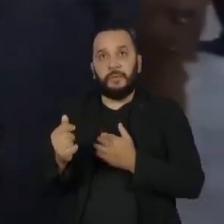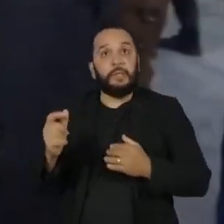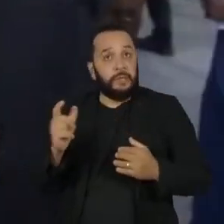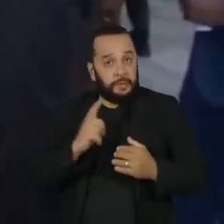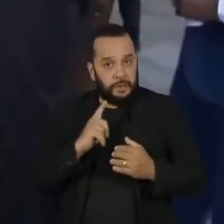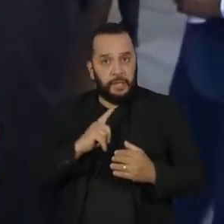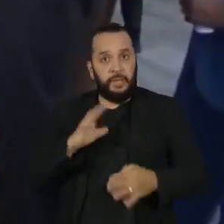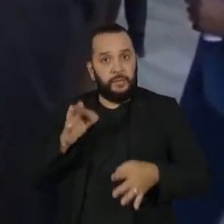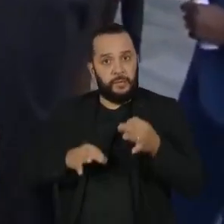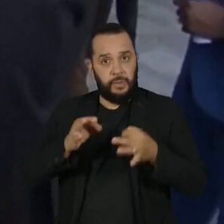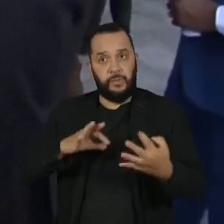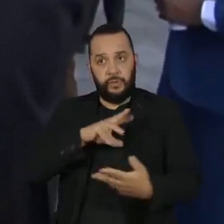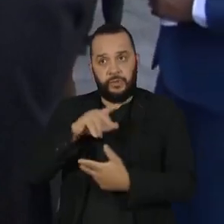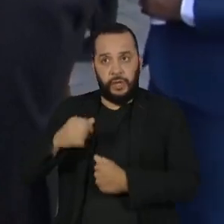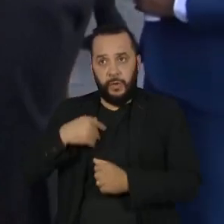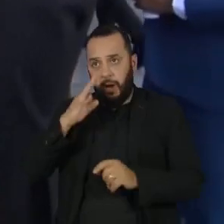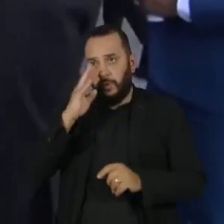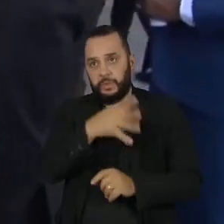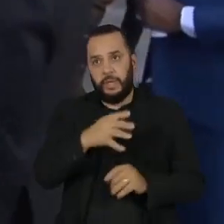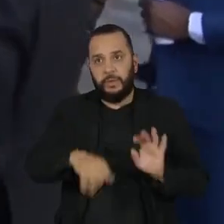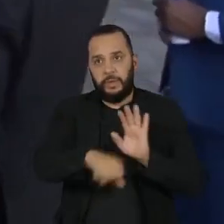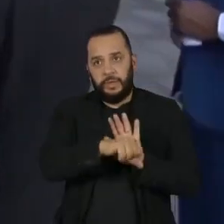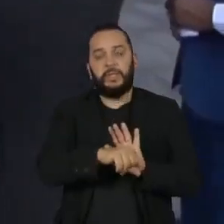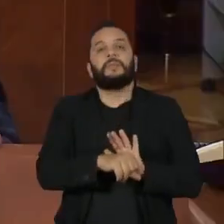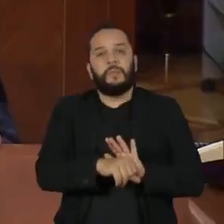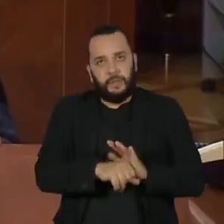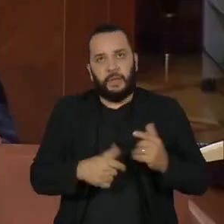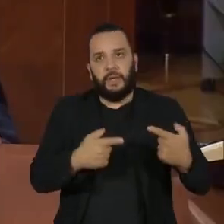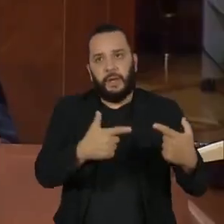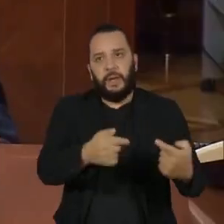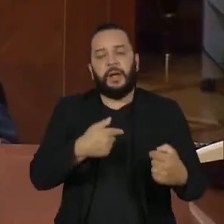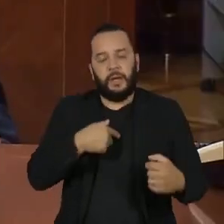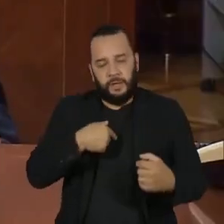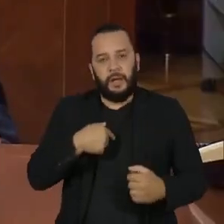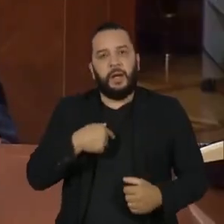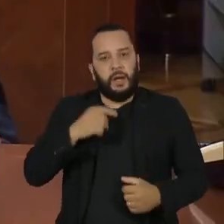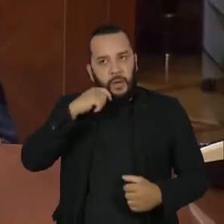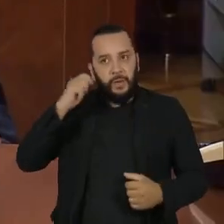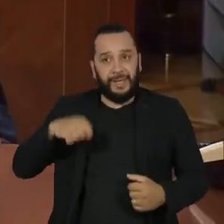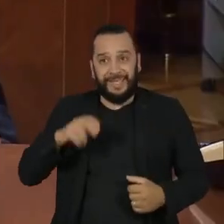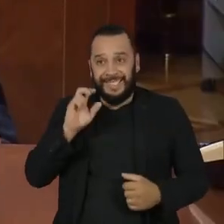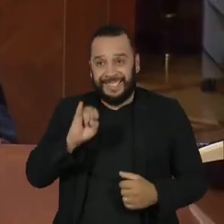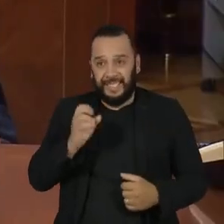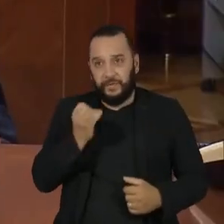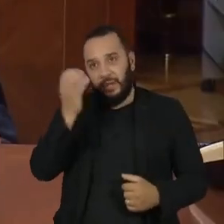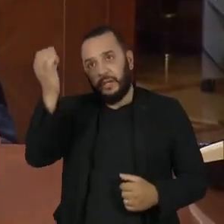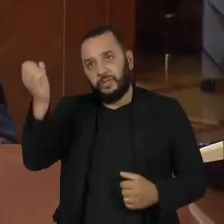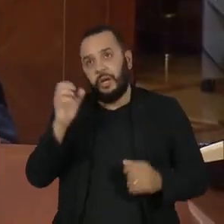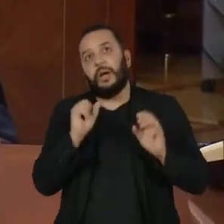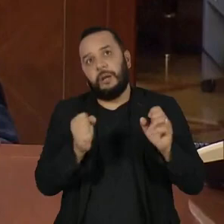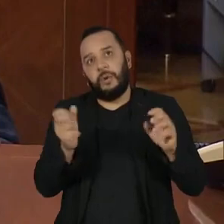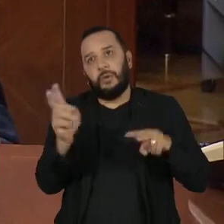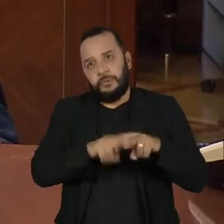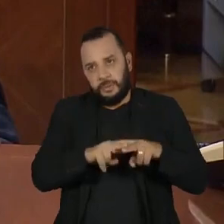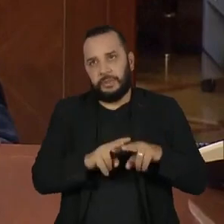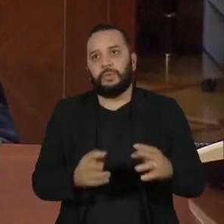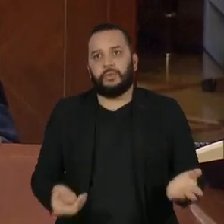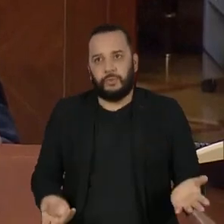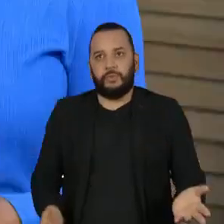tribunal internacional acusado de crimes de guerra na Ucrânia por isso corre o risco de ser preso se viajar para o